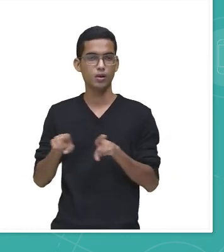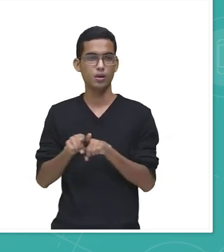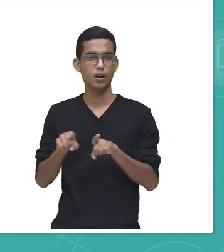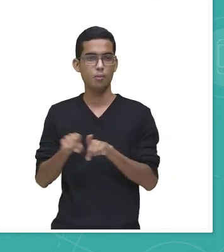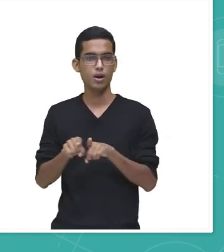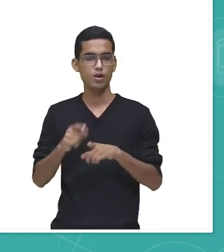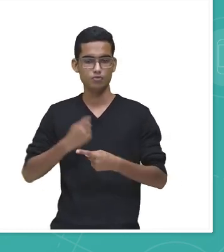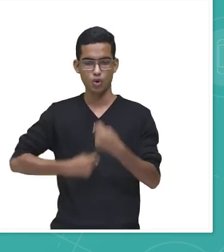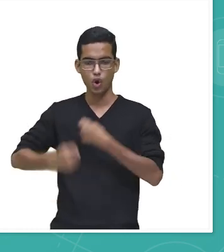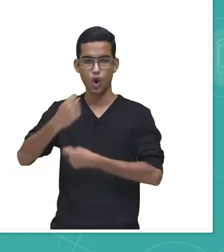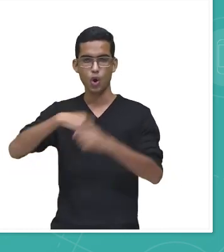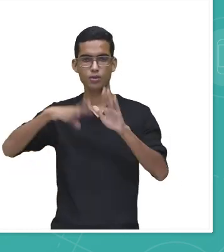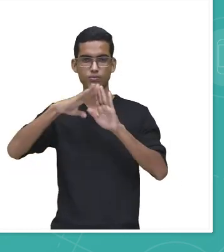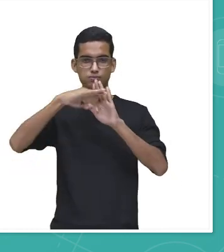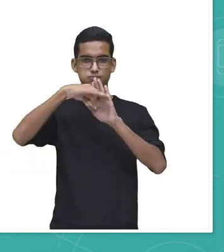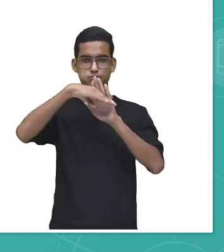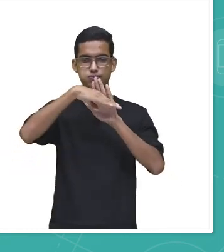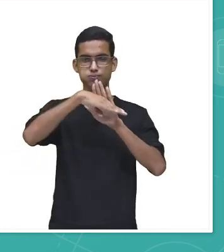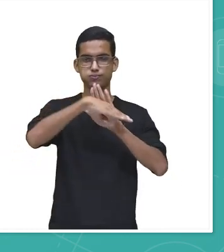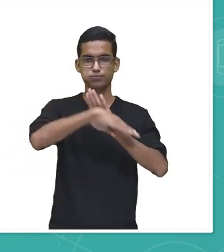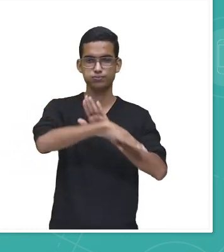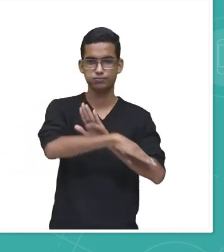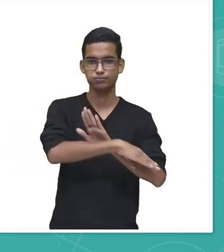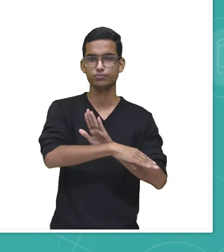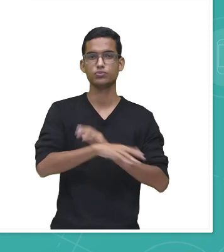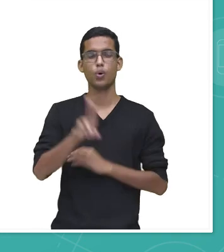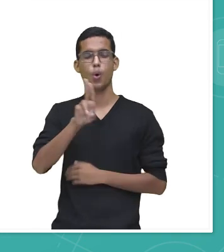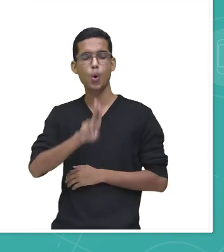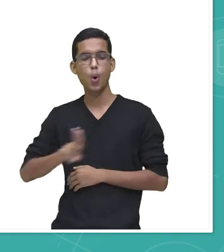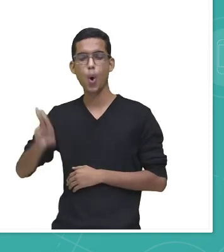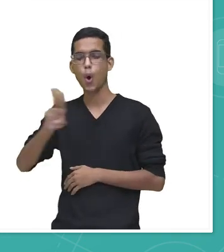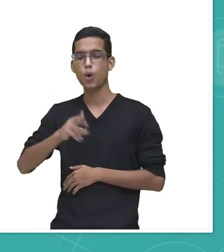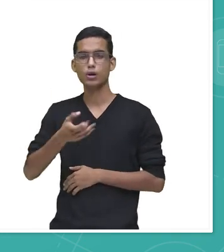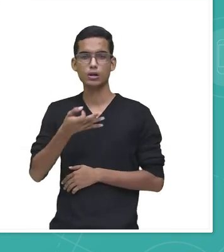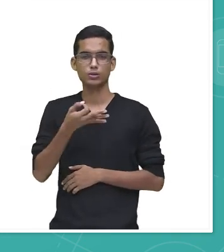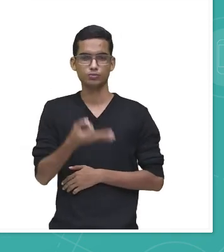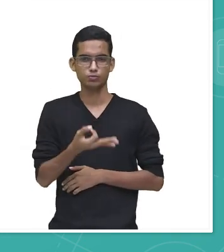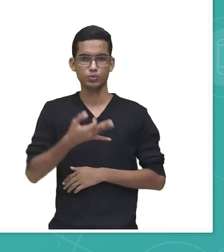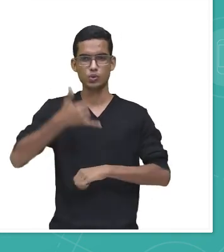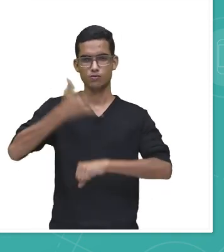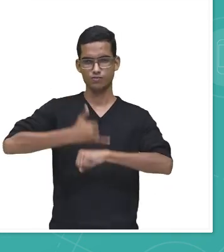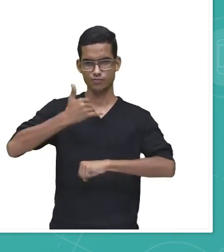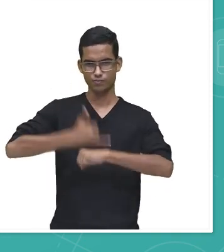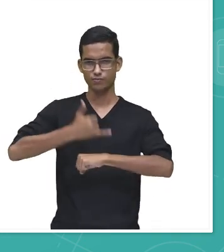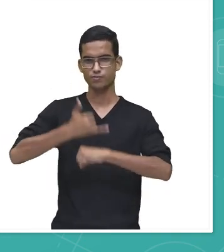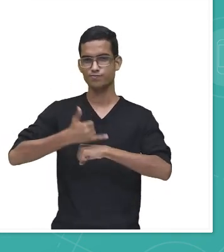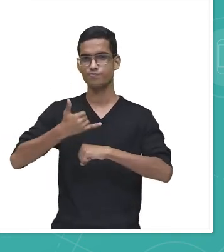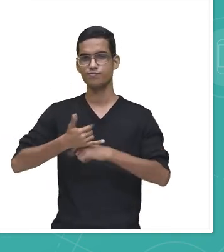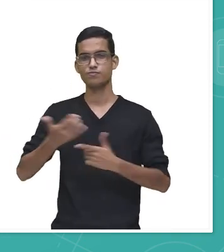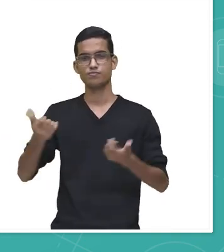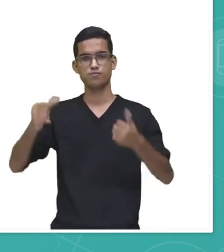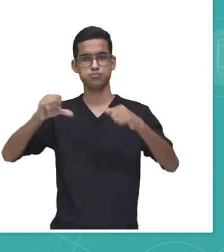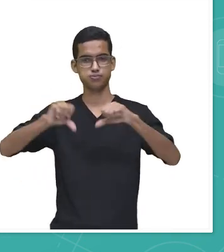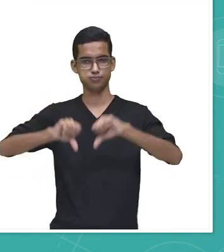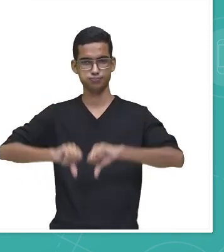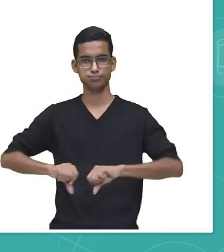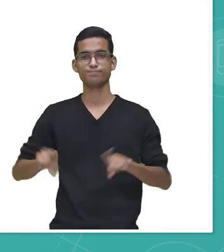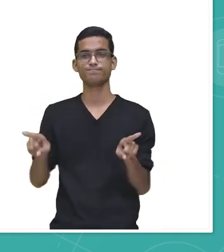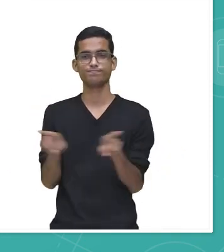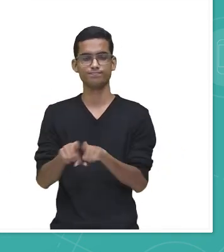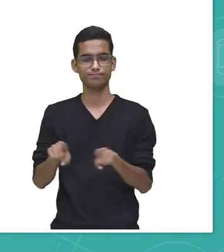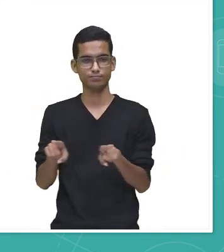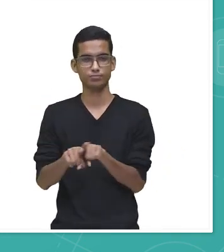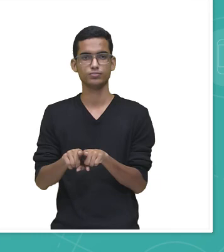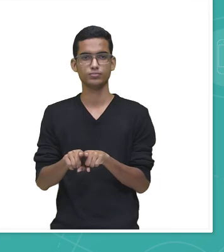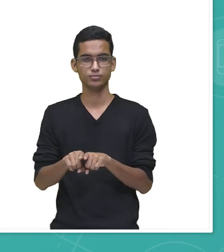comércio, uso de moedas. Então, qualquer um daqueles tópicos que vocês viram lá no início estão aí dentro de uma resposta para